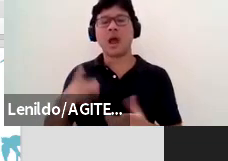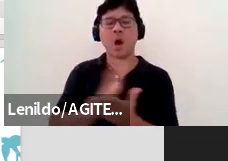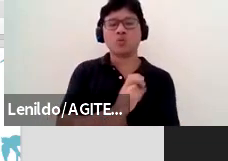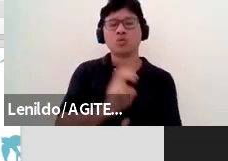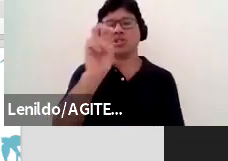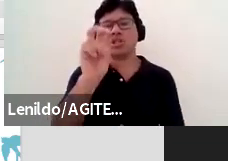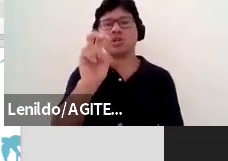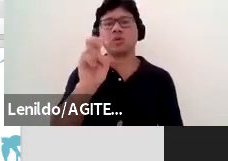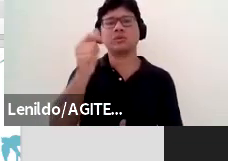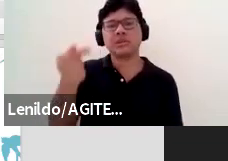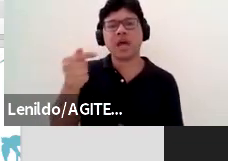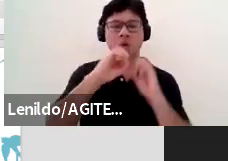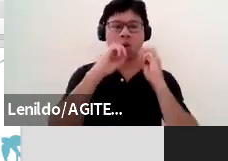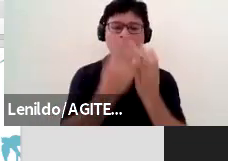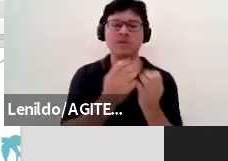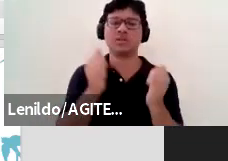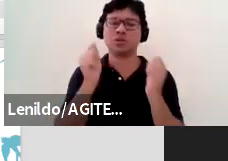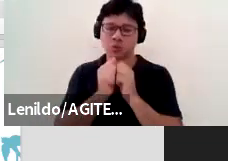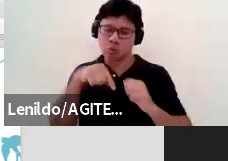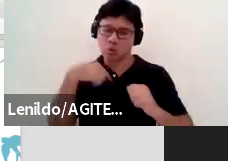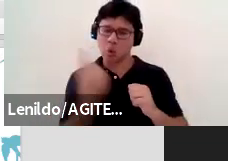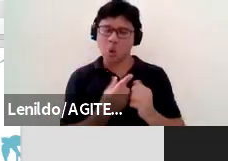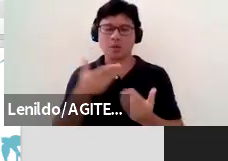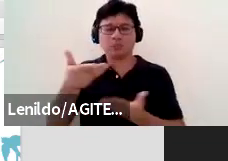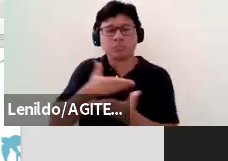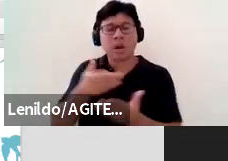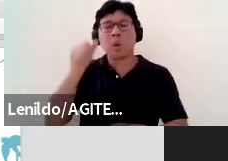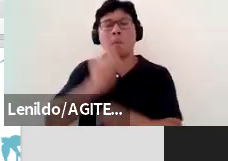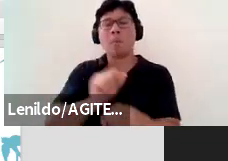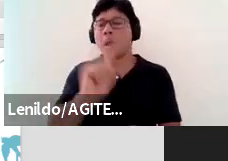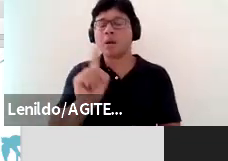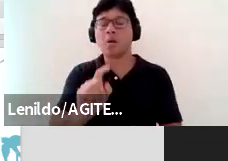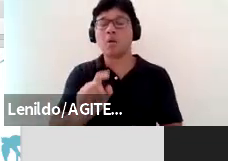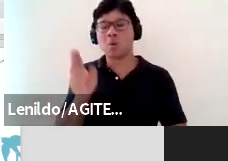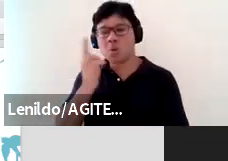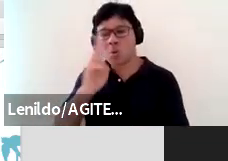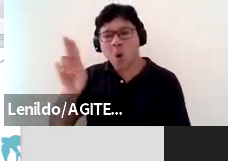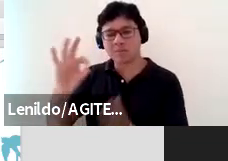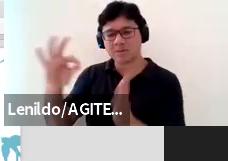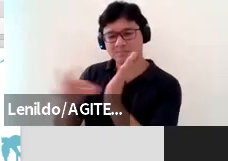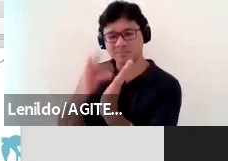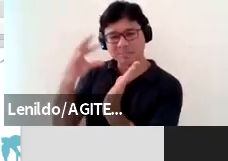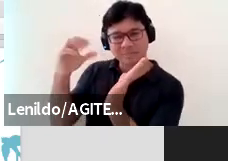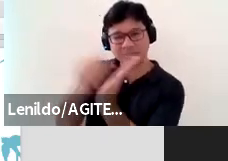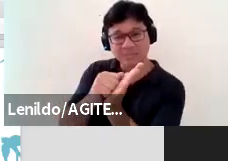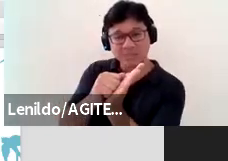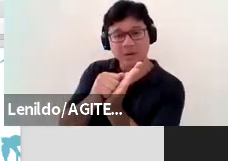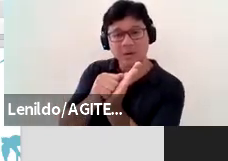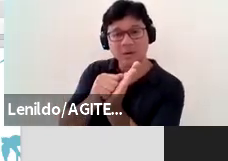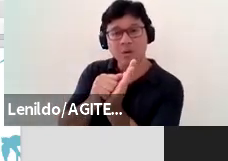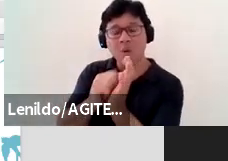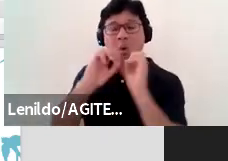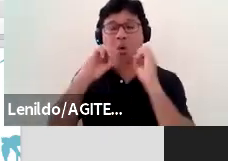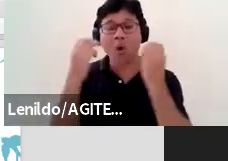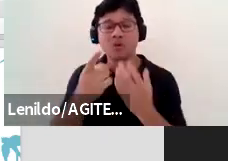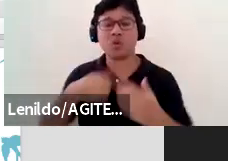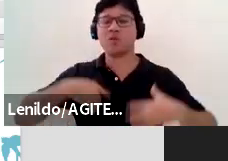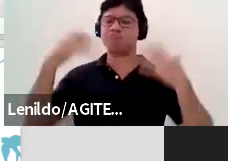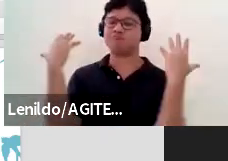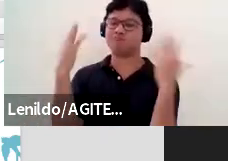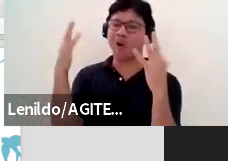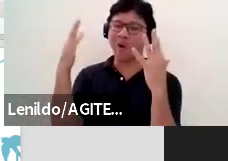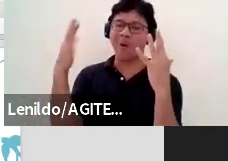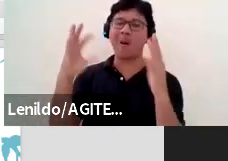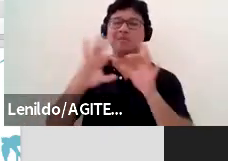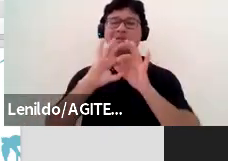5, 6, 7 oficinas com a gente e não para. Então, a cada nome que se inscreve nas nossas oficinas, a gente vibra, porque